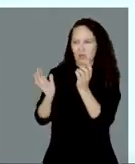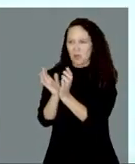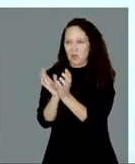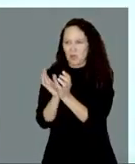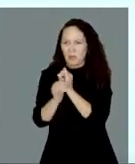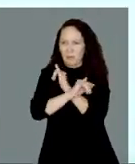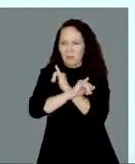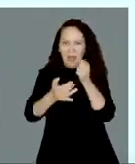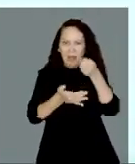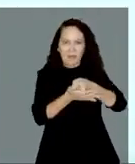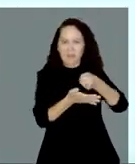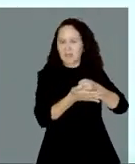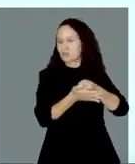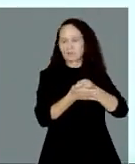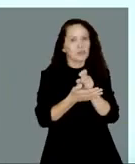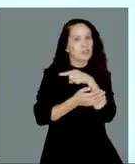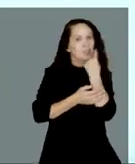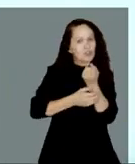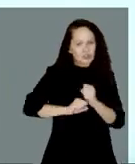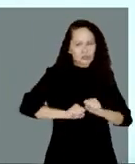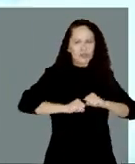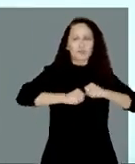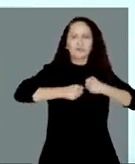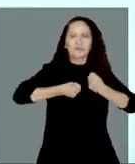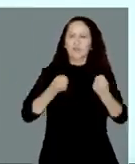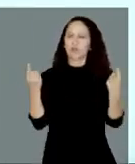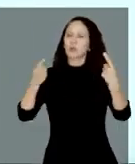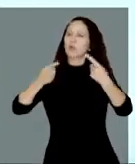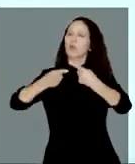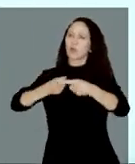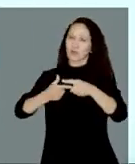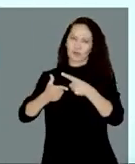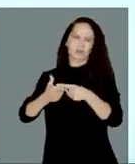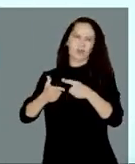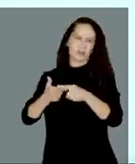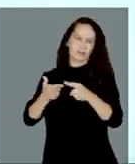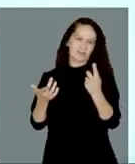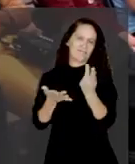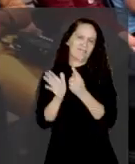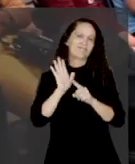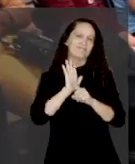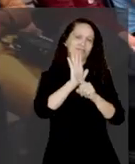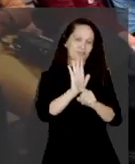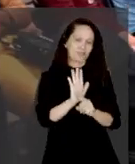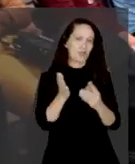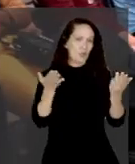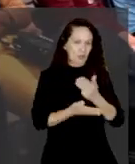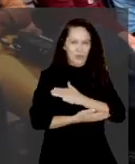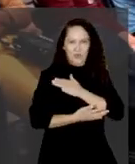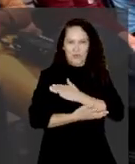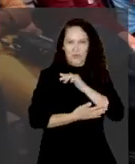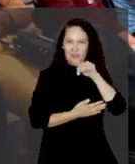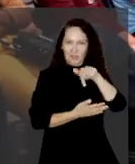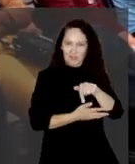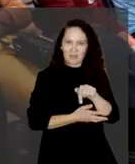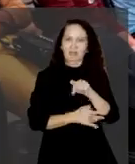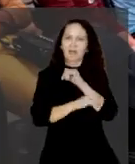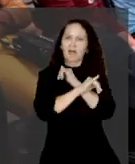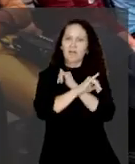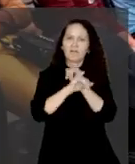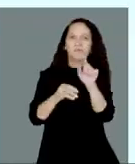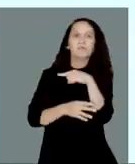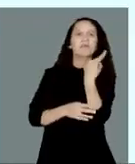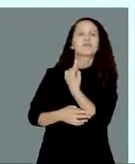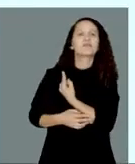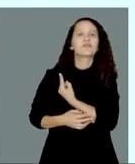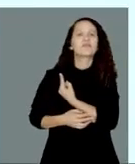esse projeto bolsonarista genocida precisa de ser destruído. E Lula nos convoca aqui